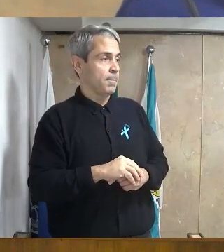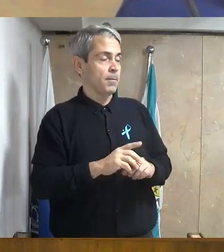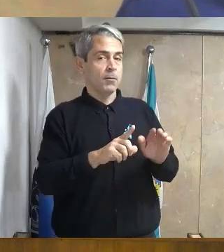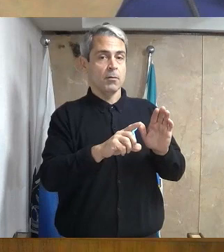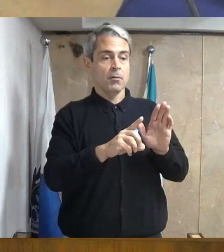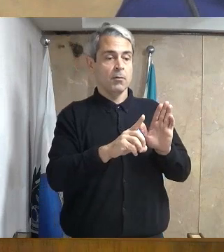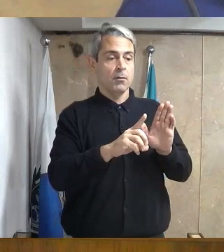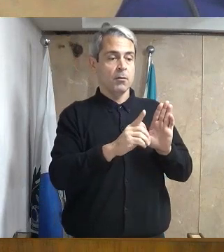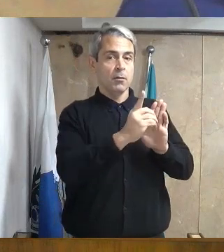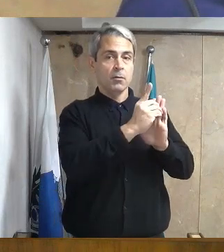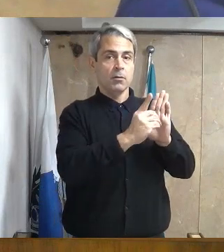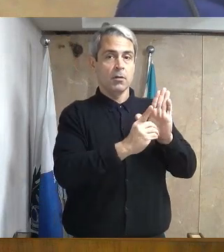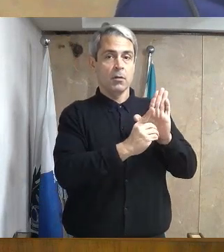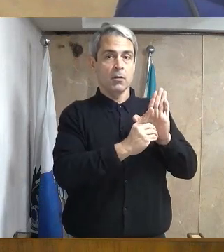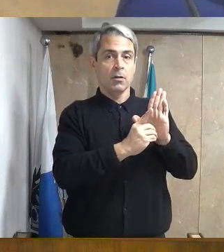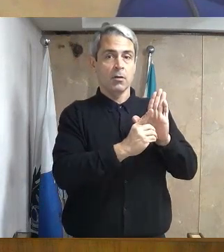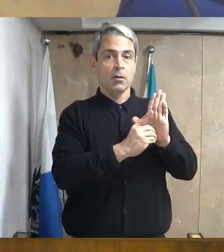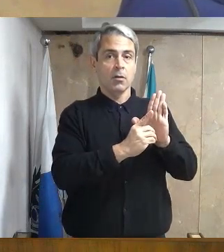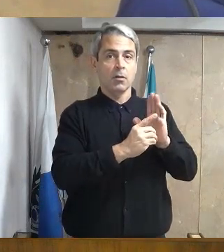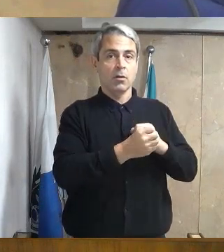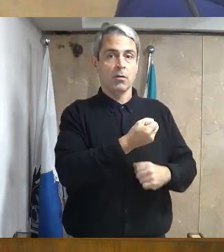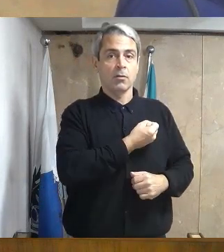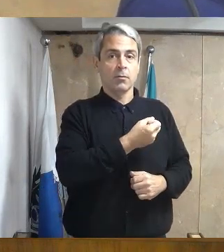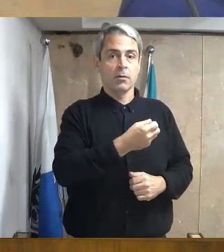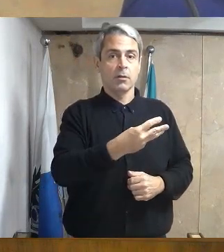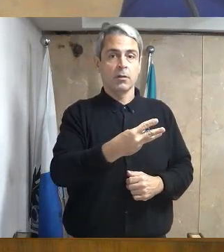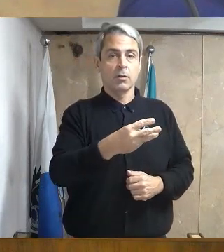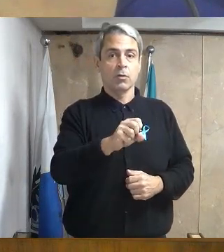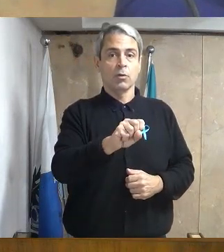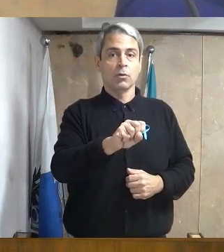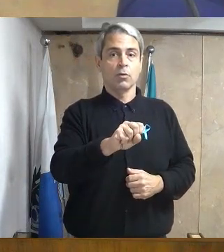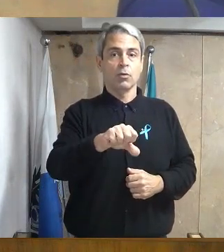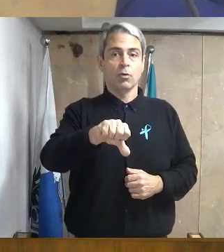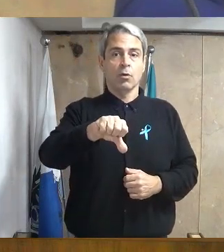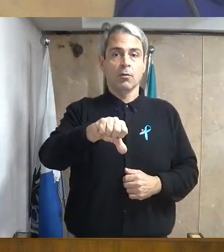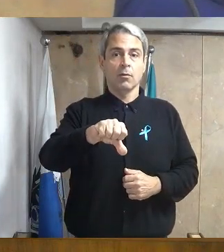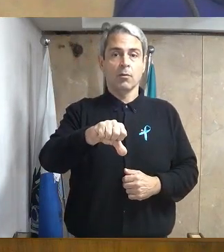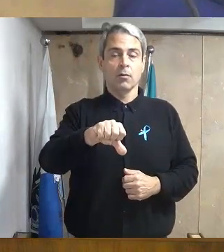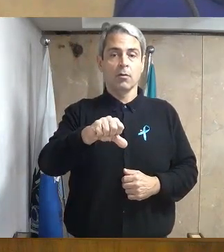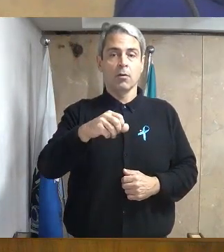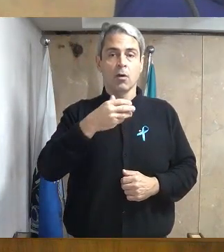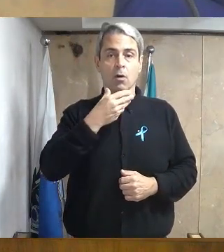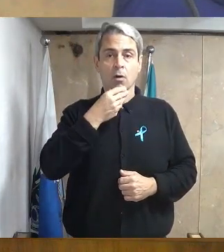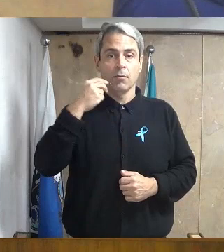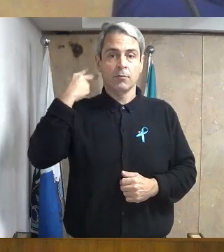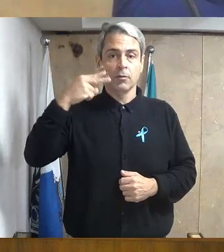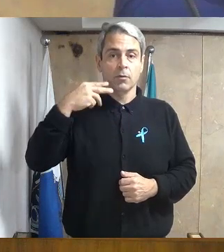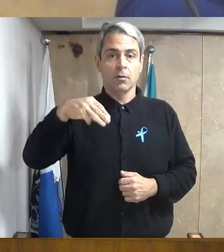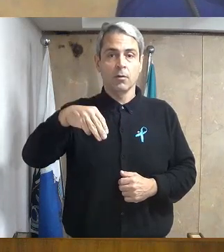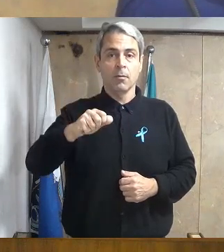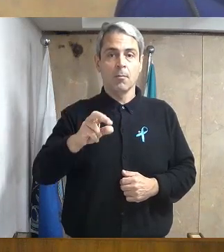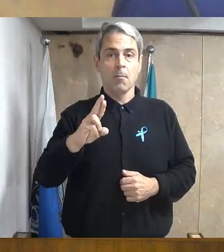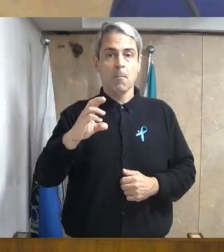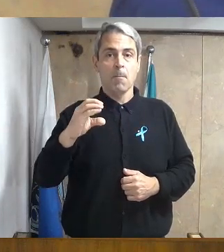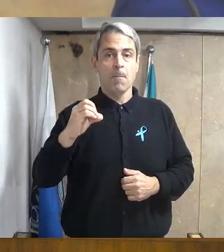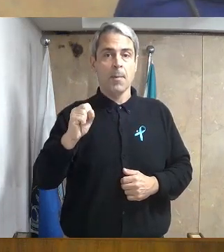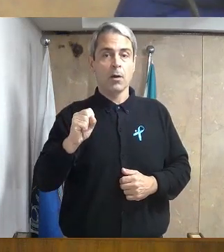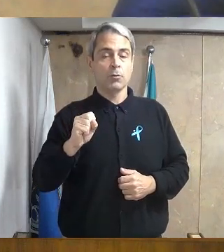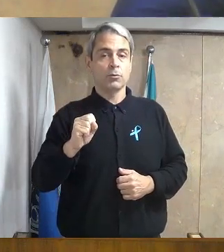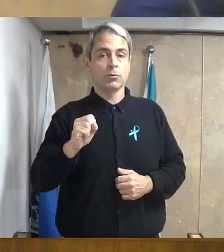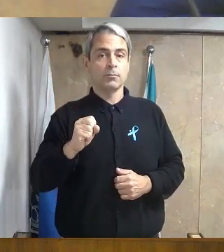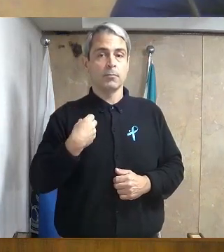Decreto legislativo de número 389, do excelentíssimo senhor vereador Marcos Paulo Barbosa